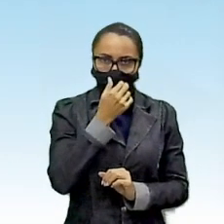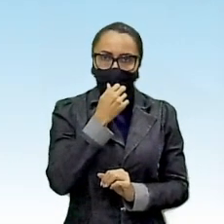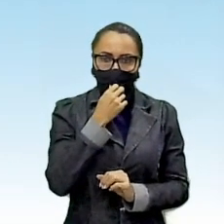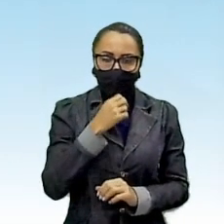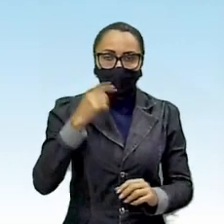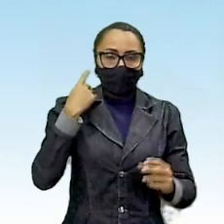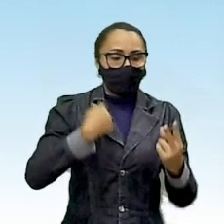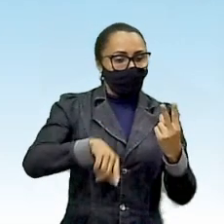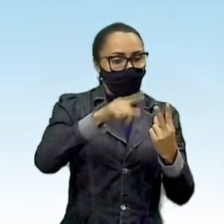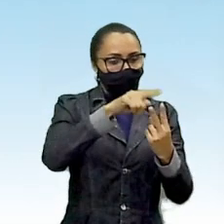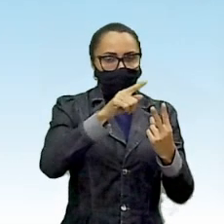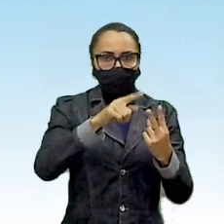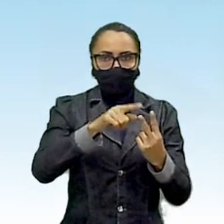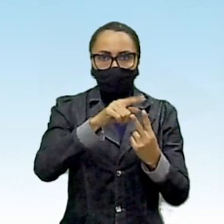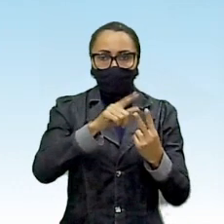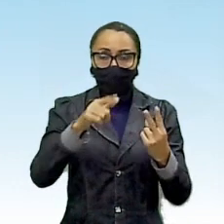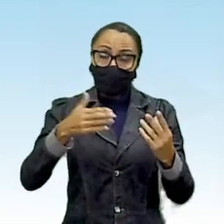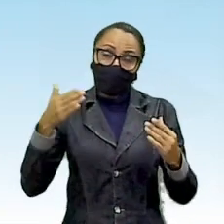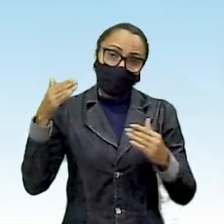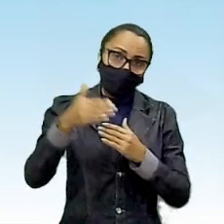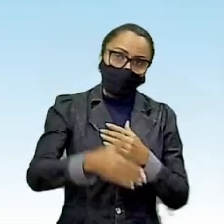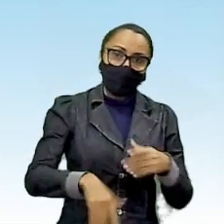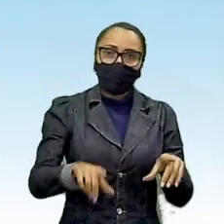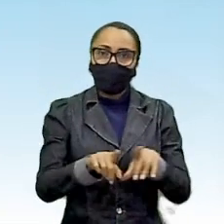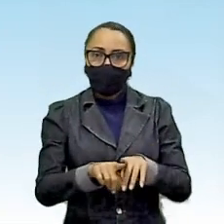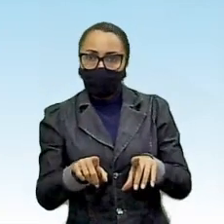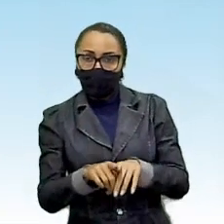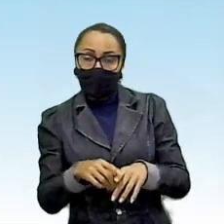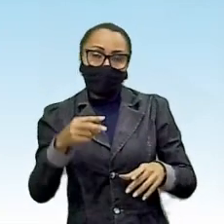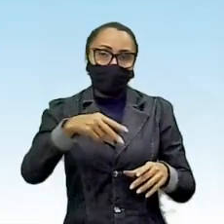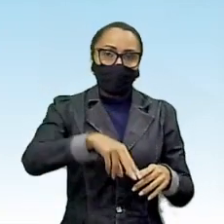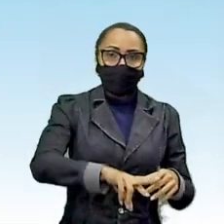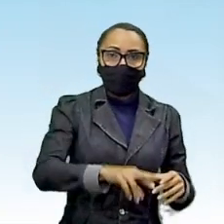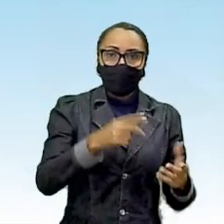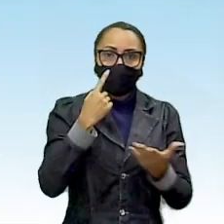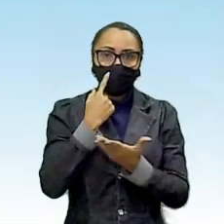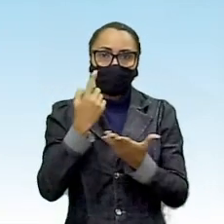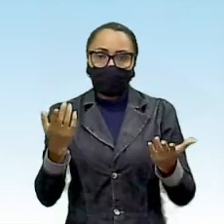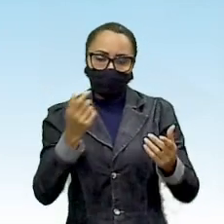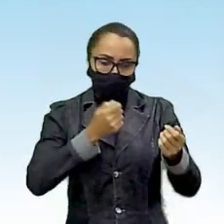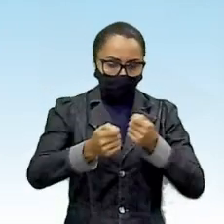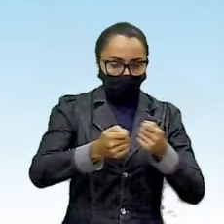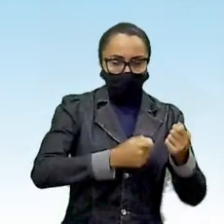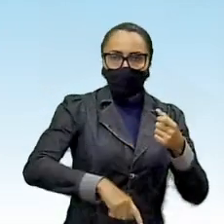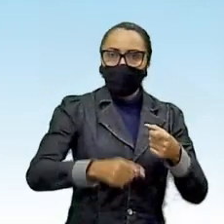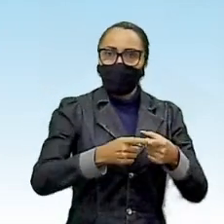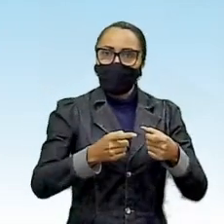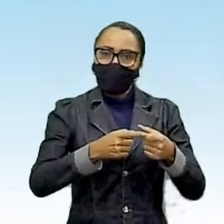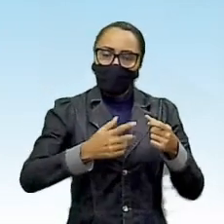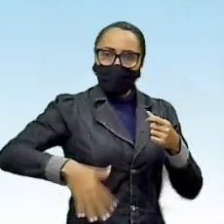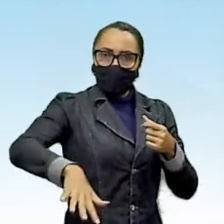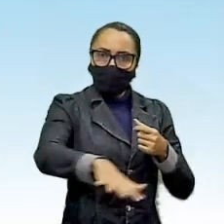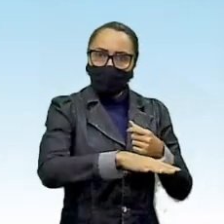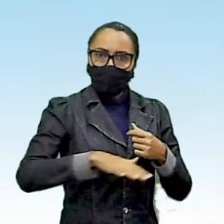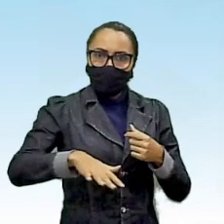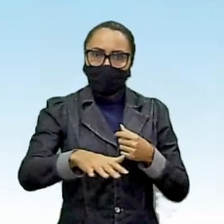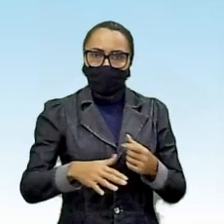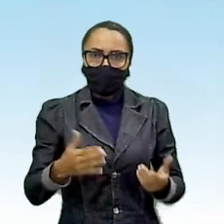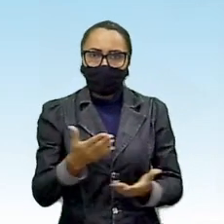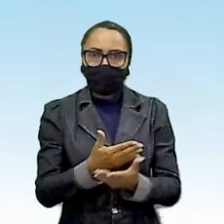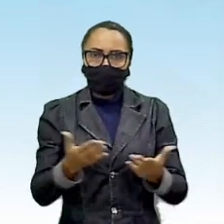Dois anexos que foram incluídos nessa NR é o de controle médico ocupacional de exposição a